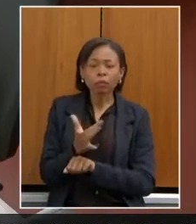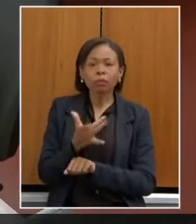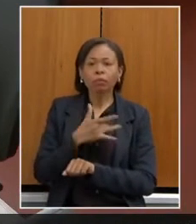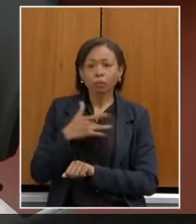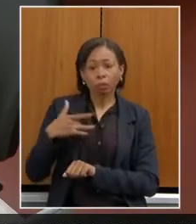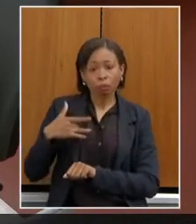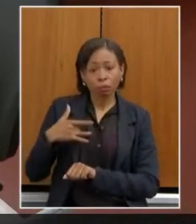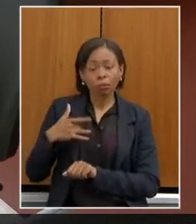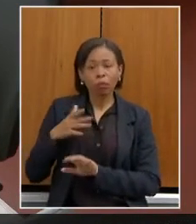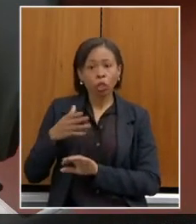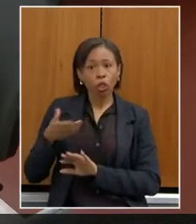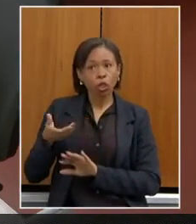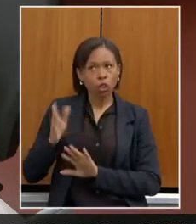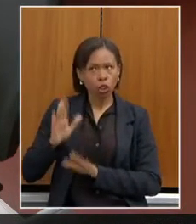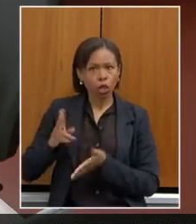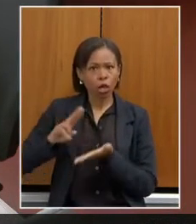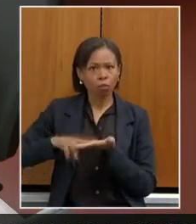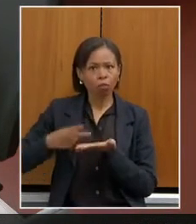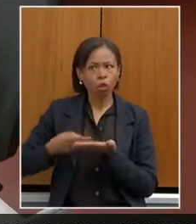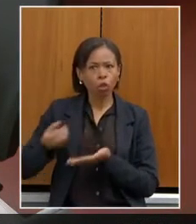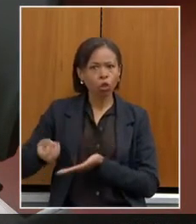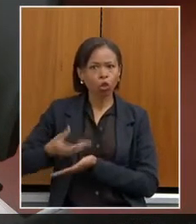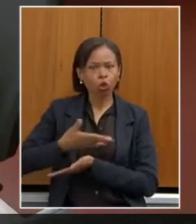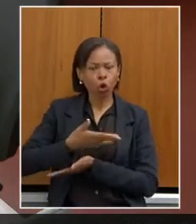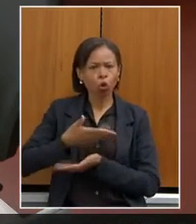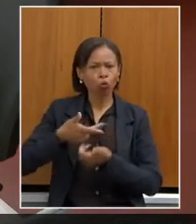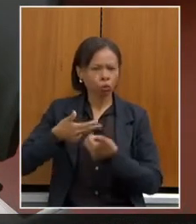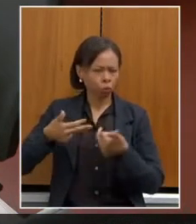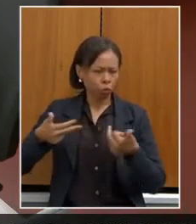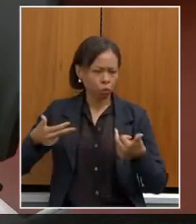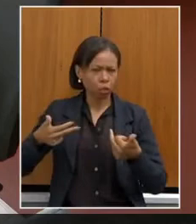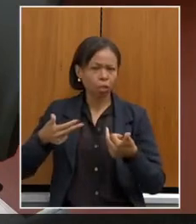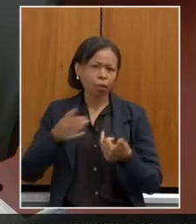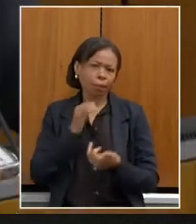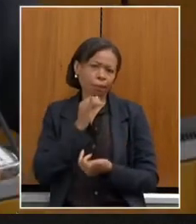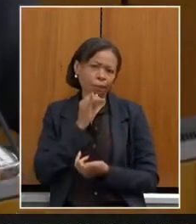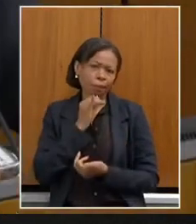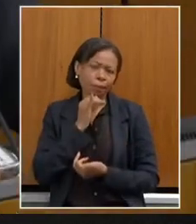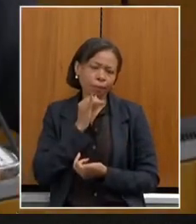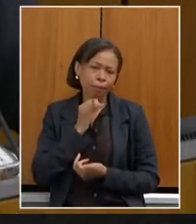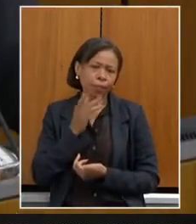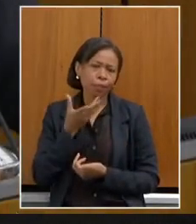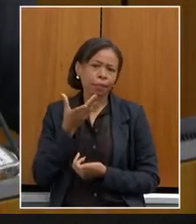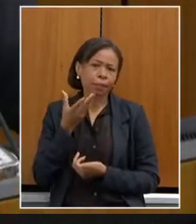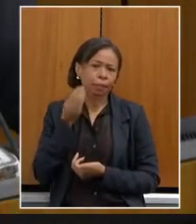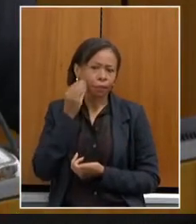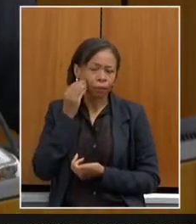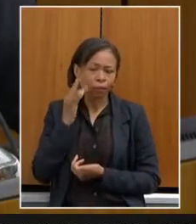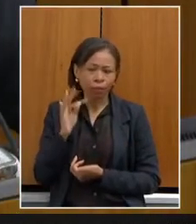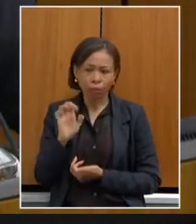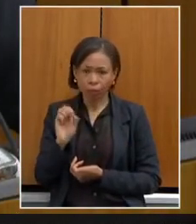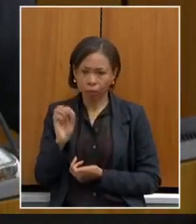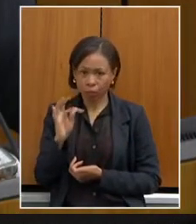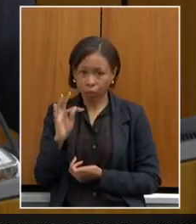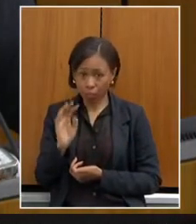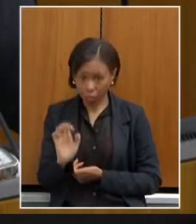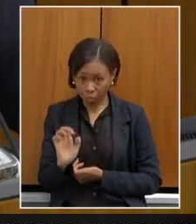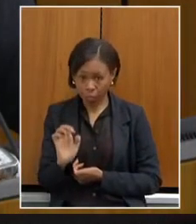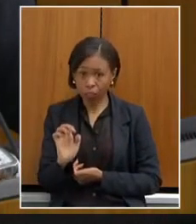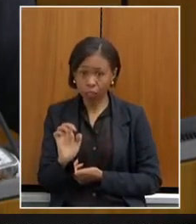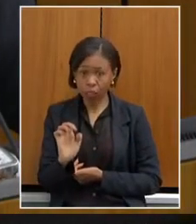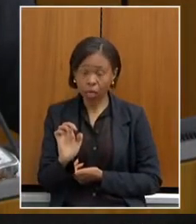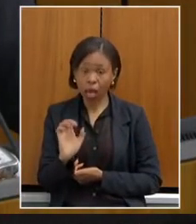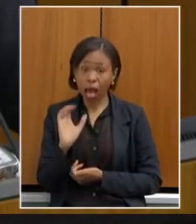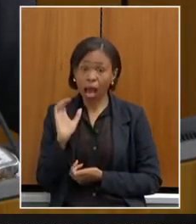atualizações uma delas é a possibilidade do uso do teste de antígeno pelo município que foi disponibilizado que o teste